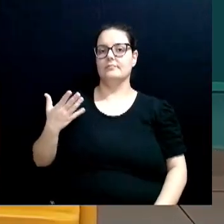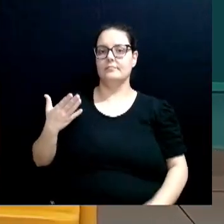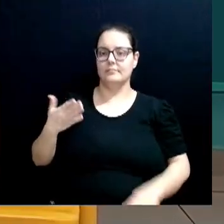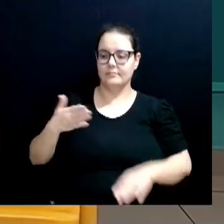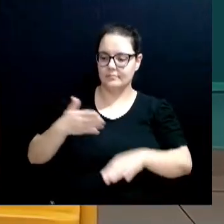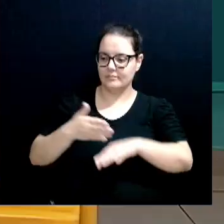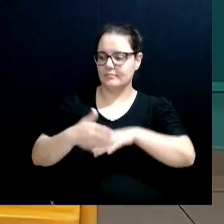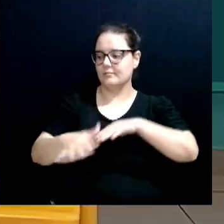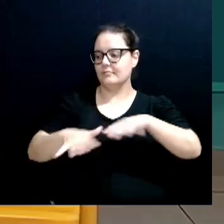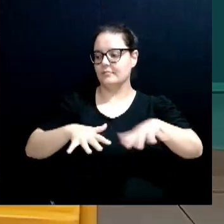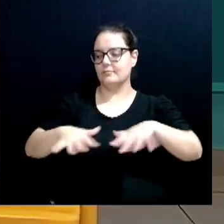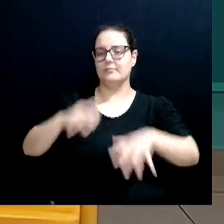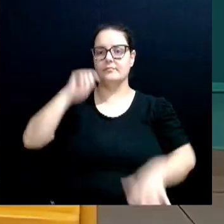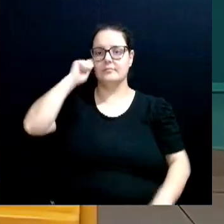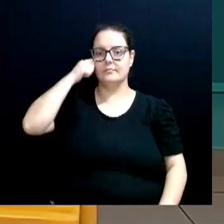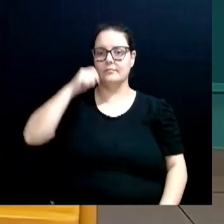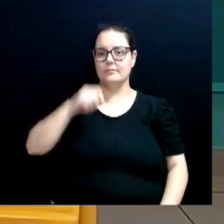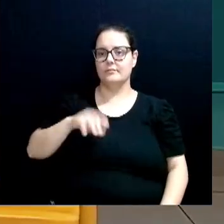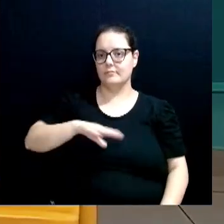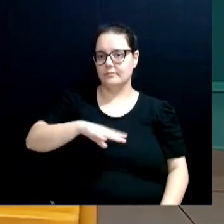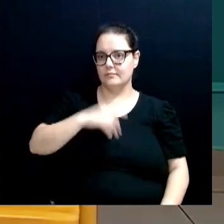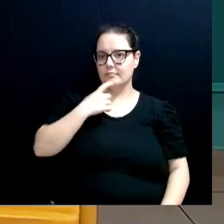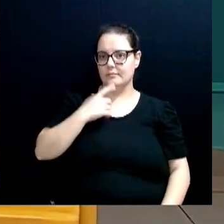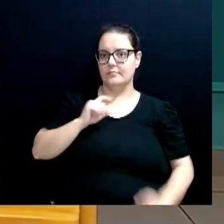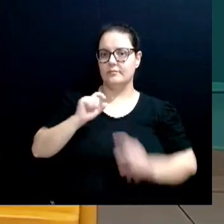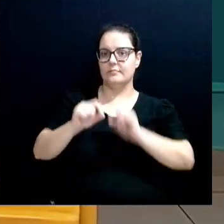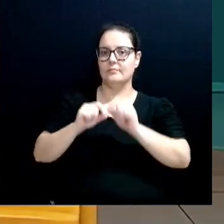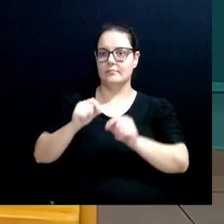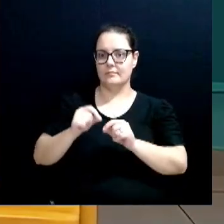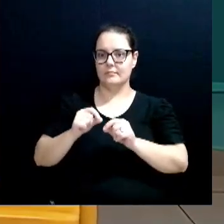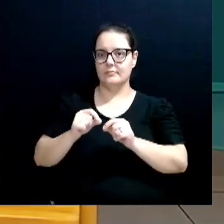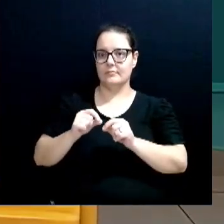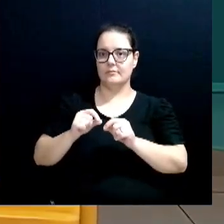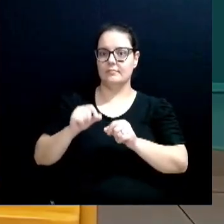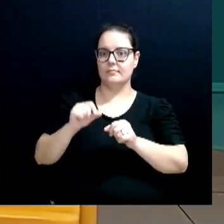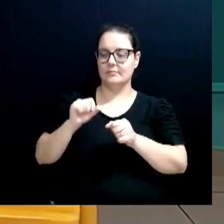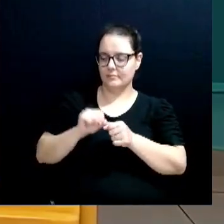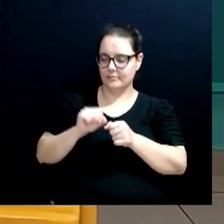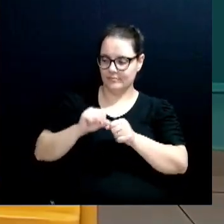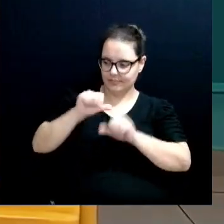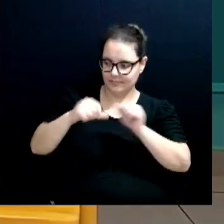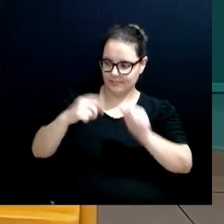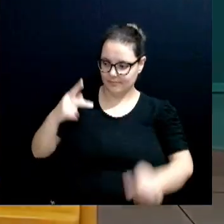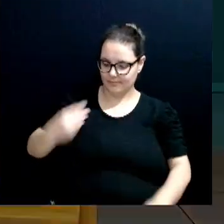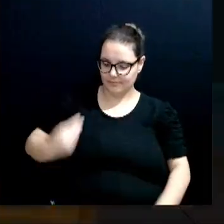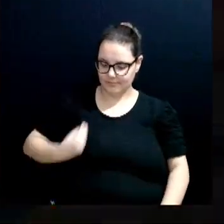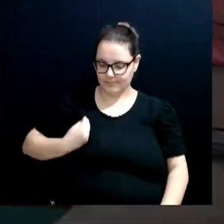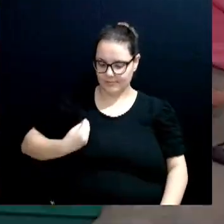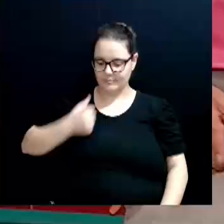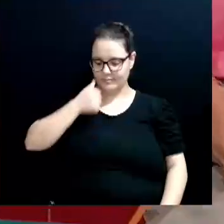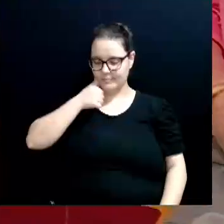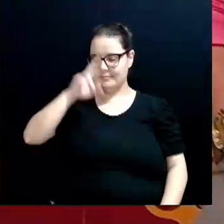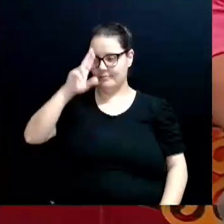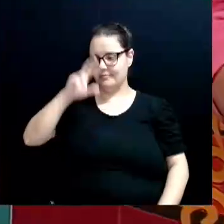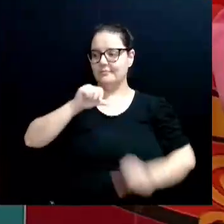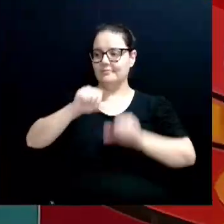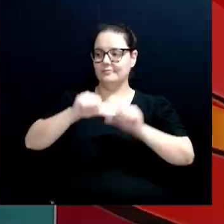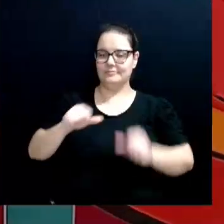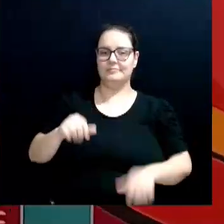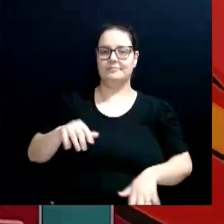de Campinas e o que trouxe de mudanças para a sua vida e o que a senhora trouxe de mudanças para o movimento. É